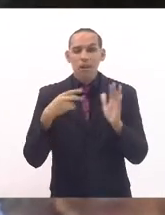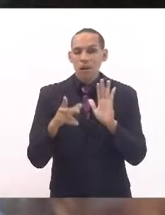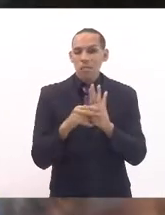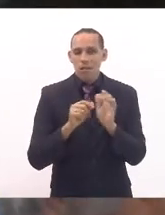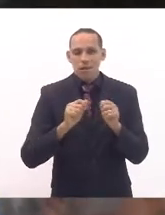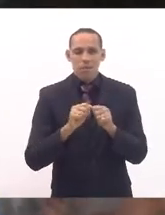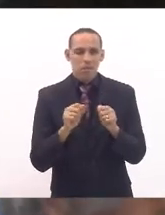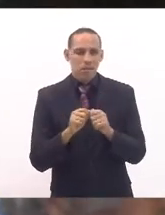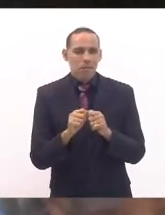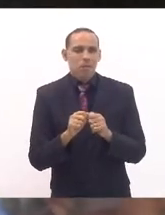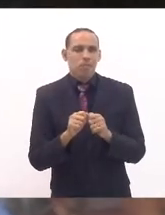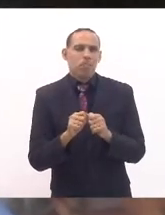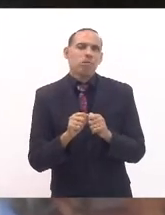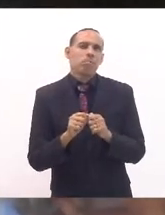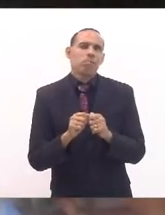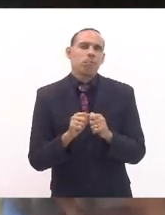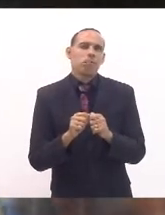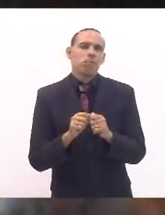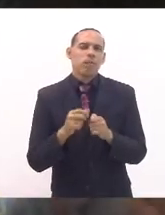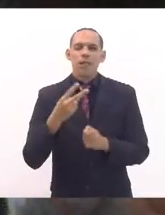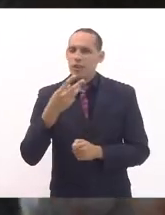emenda a